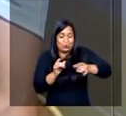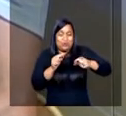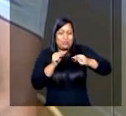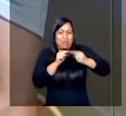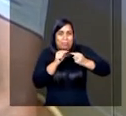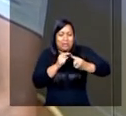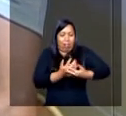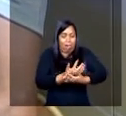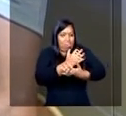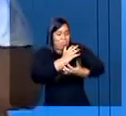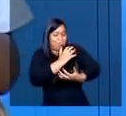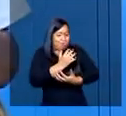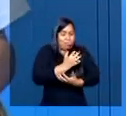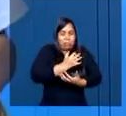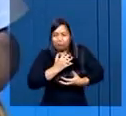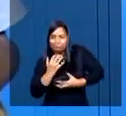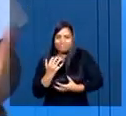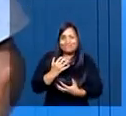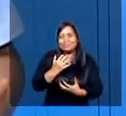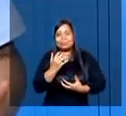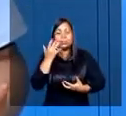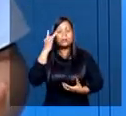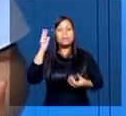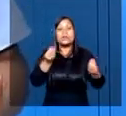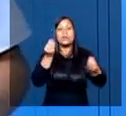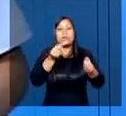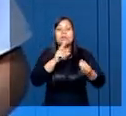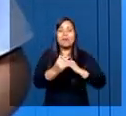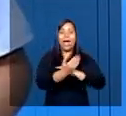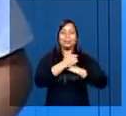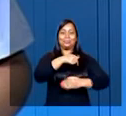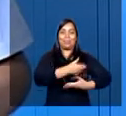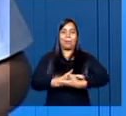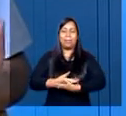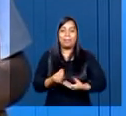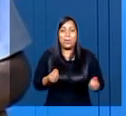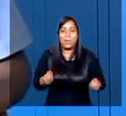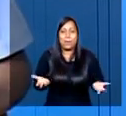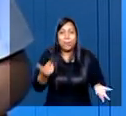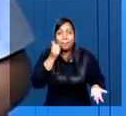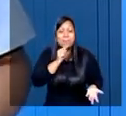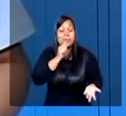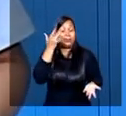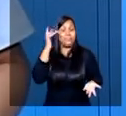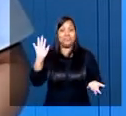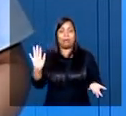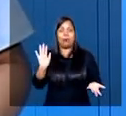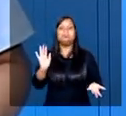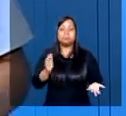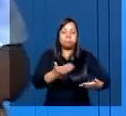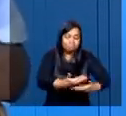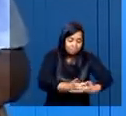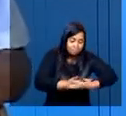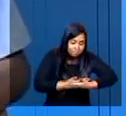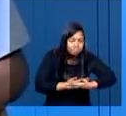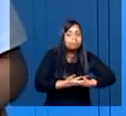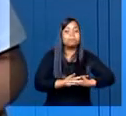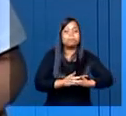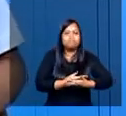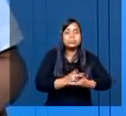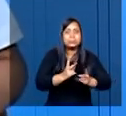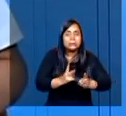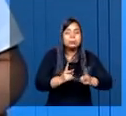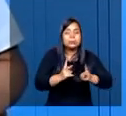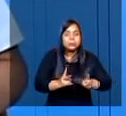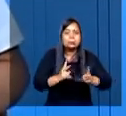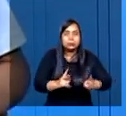no colo da mãe. E a mãe não sabe o que fazer com esse bebê, né? Então, é assim que esses bebês têm chego para a gente, cada vez